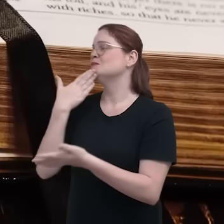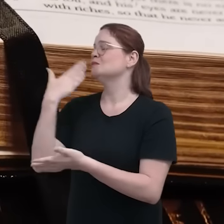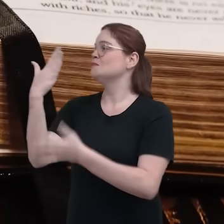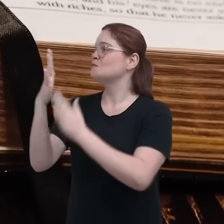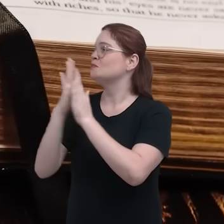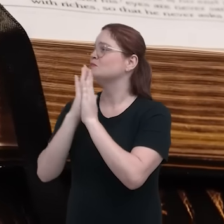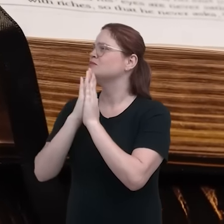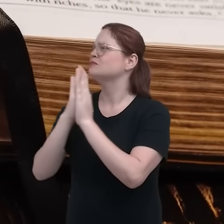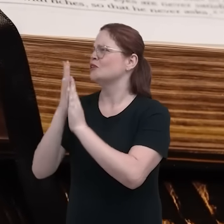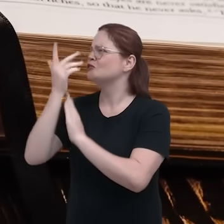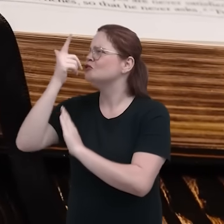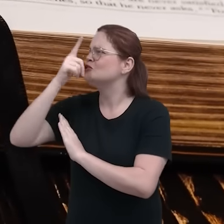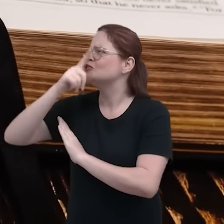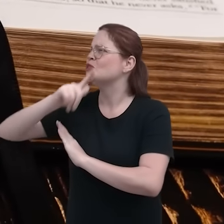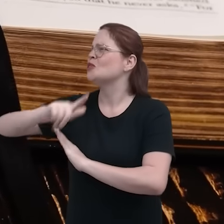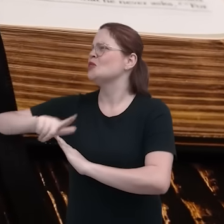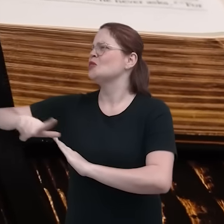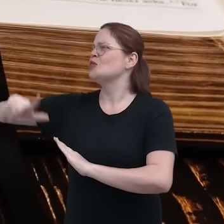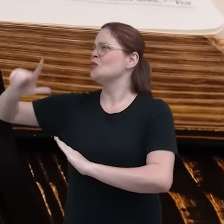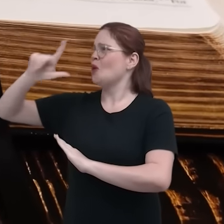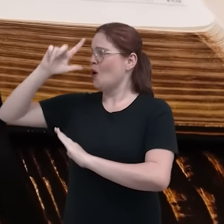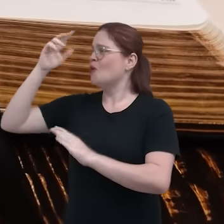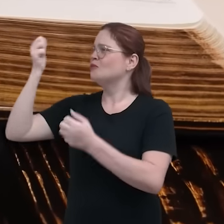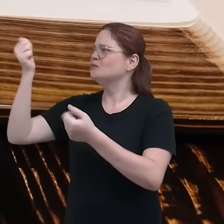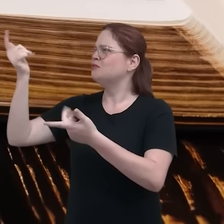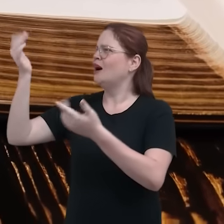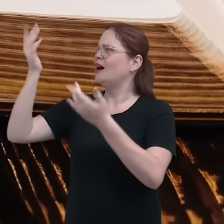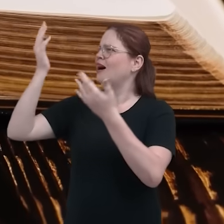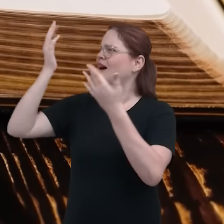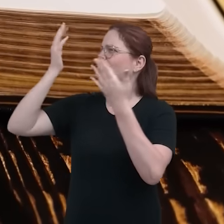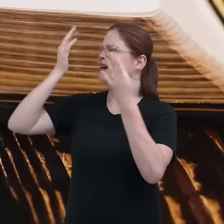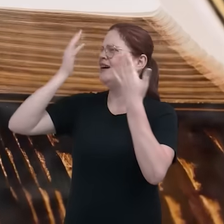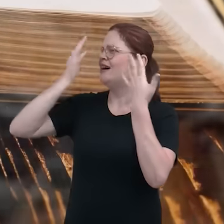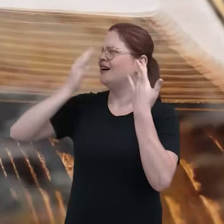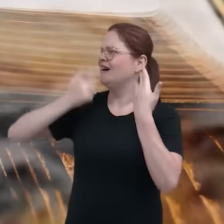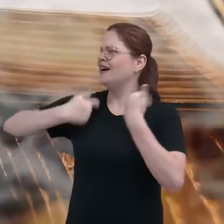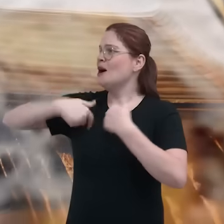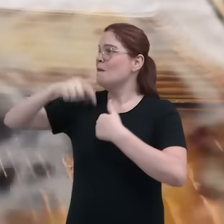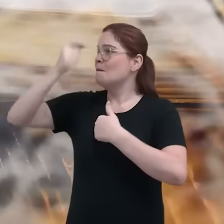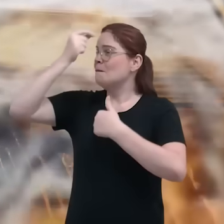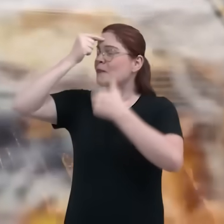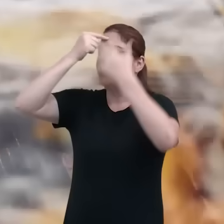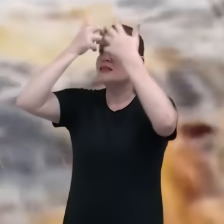Renova em mim valores teus, ordena os